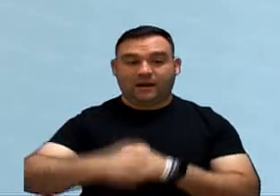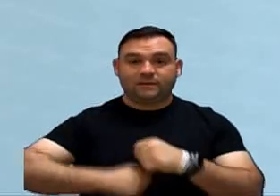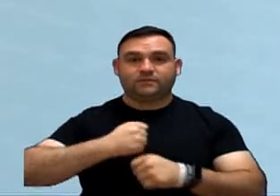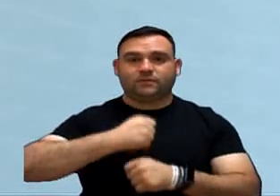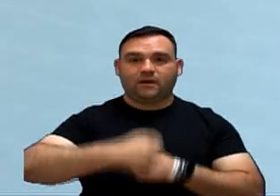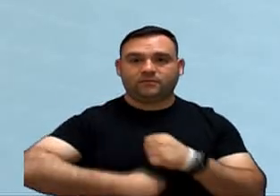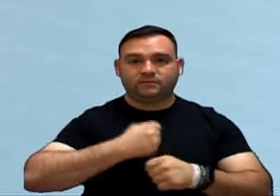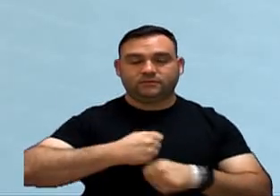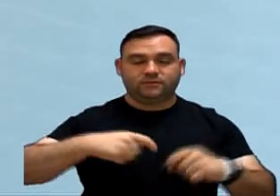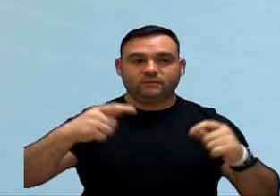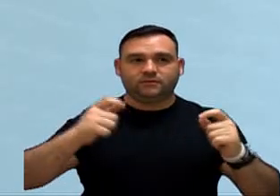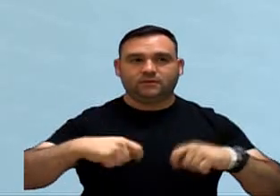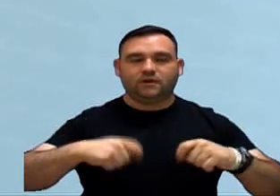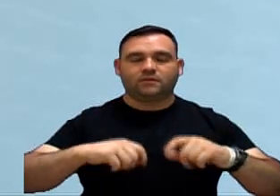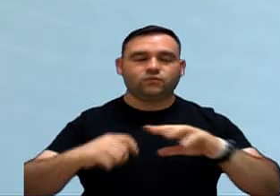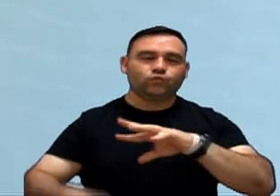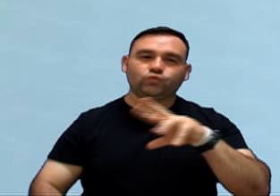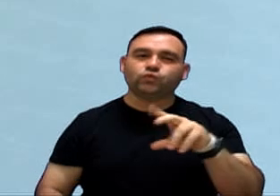anualmente